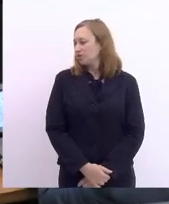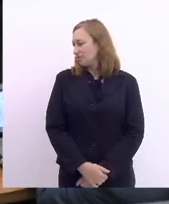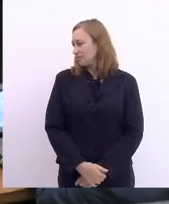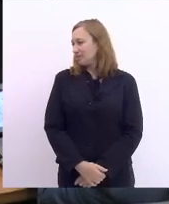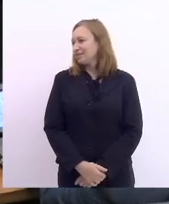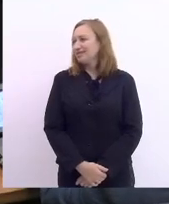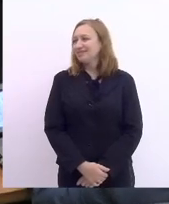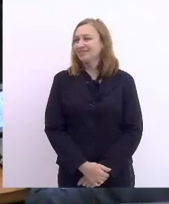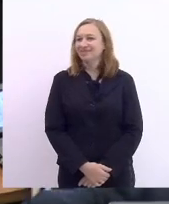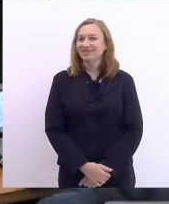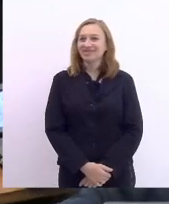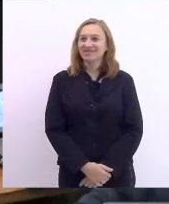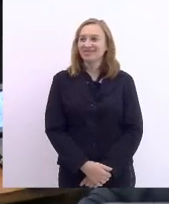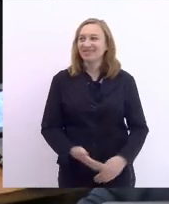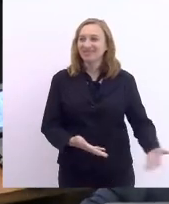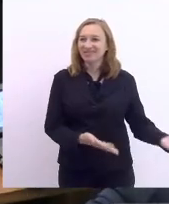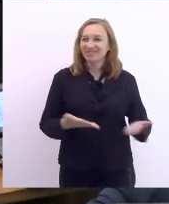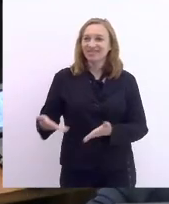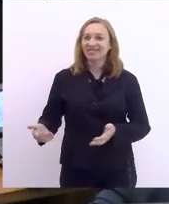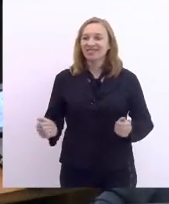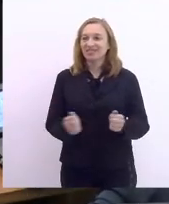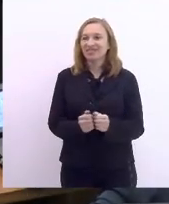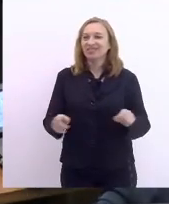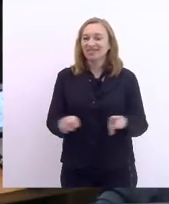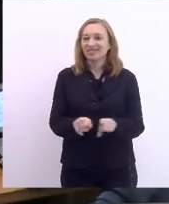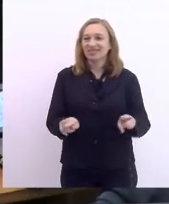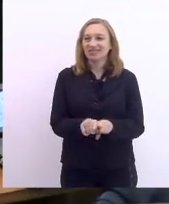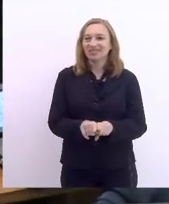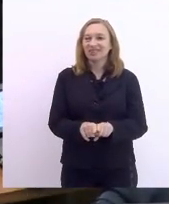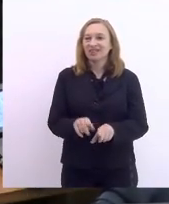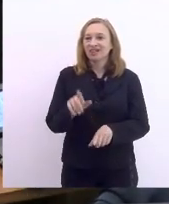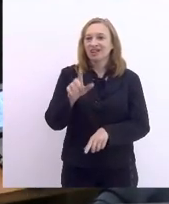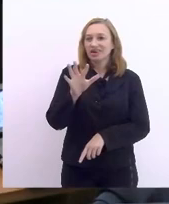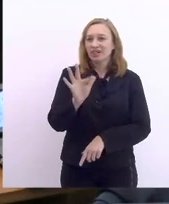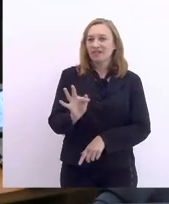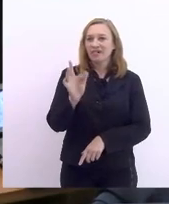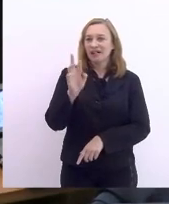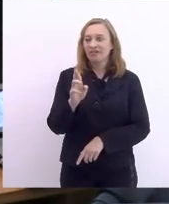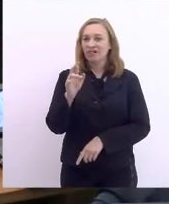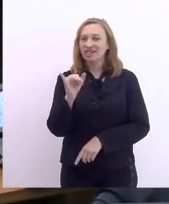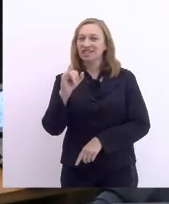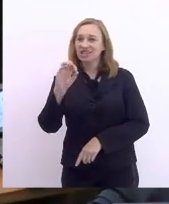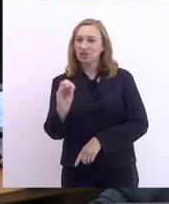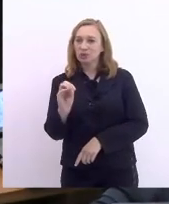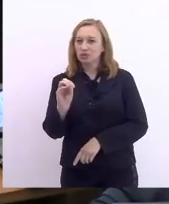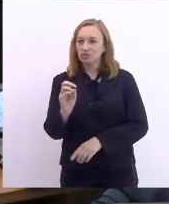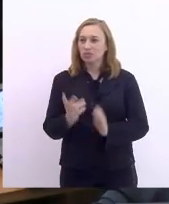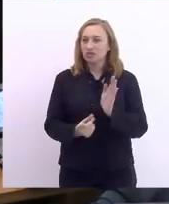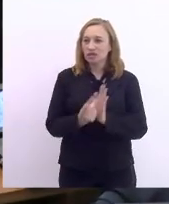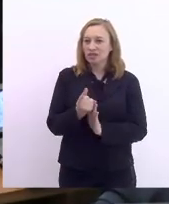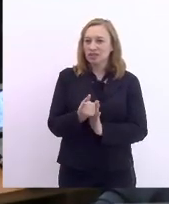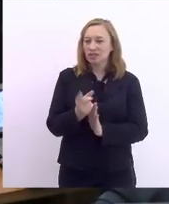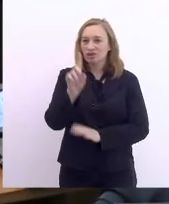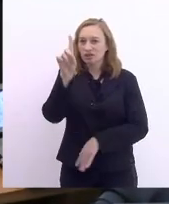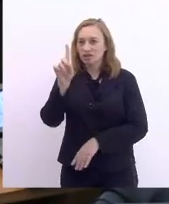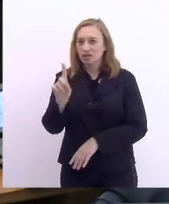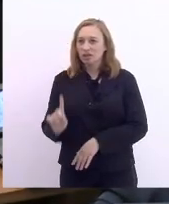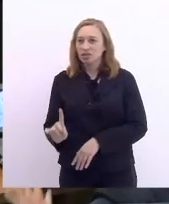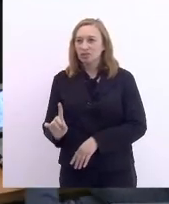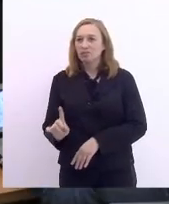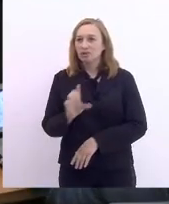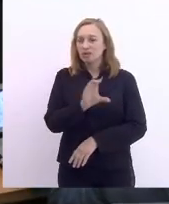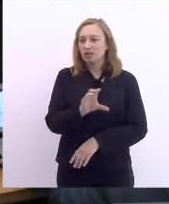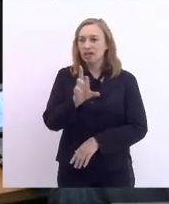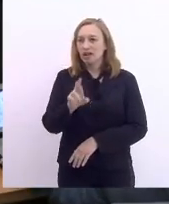me convidar para estar conosco também a mesa Francisco Viana Balbino diretor financeiro eleito do crp-rj